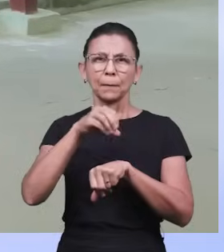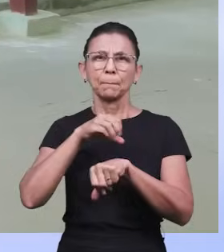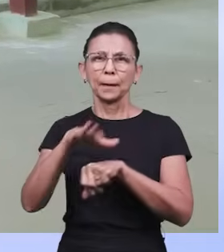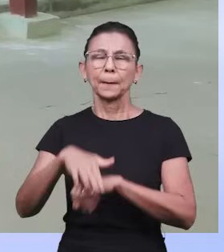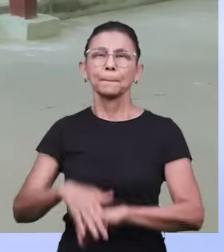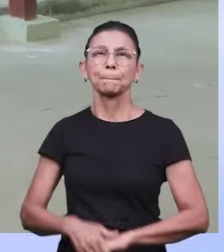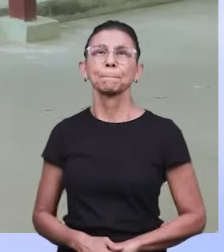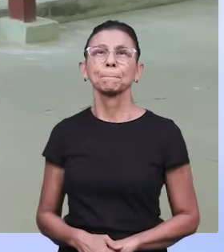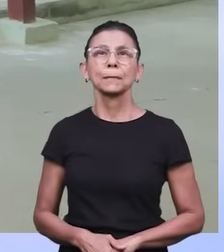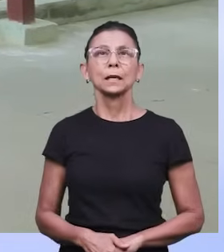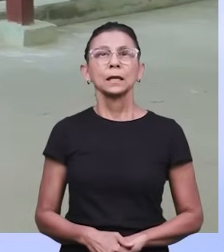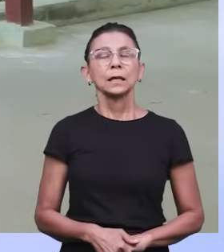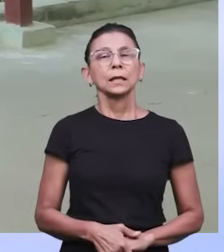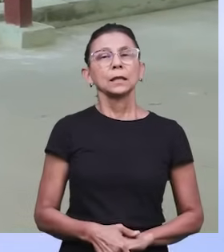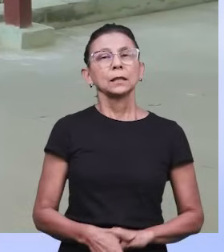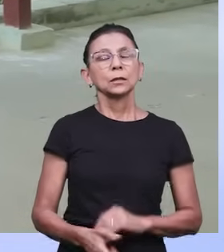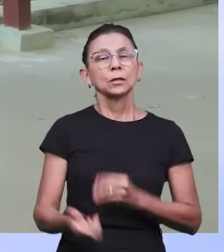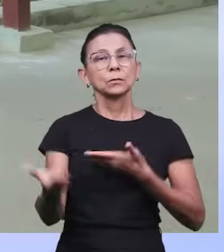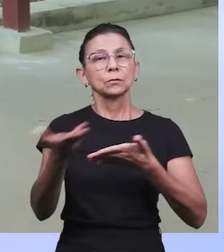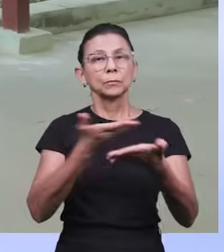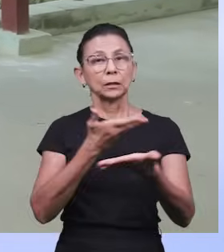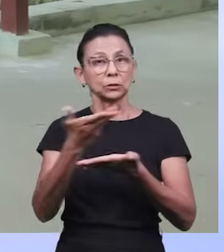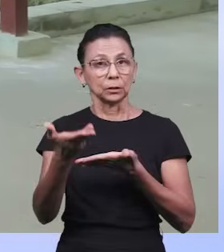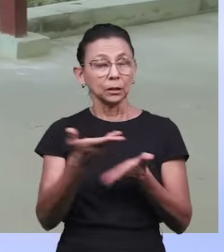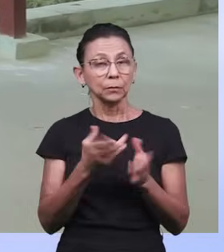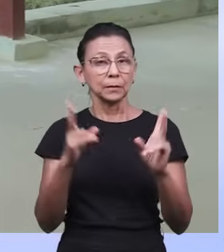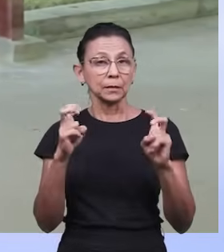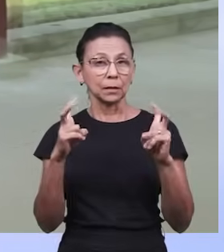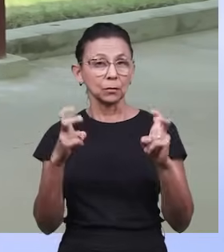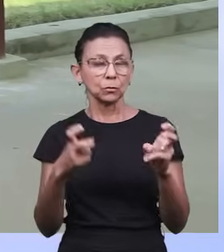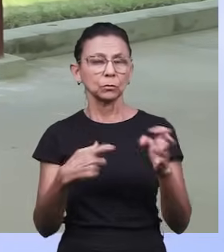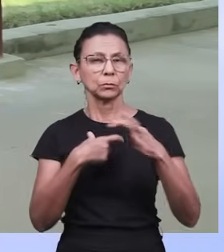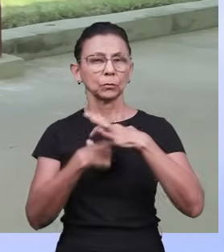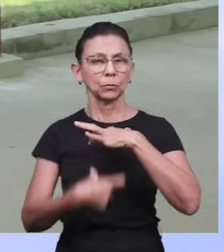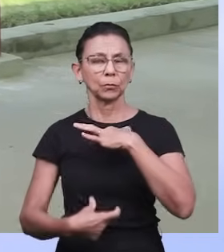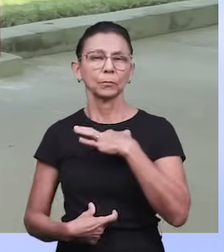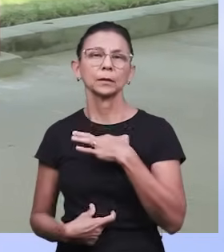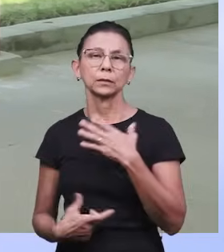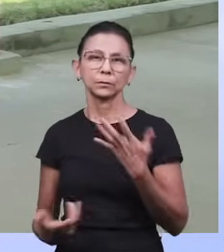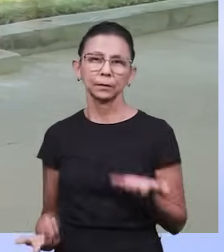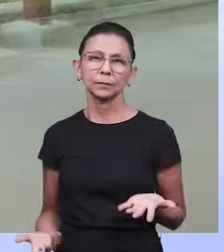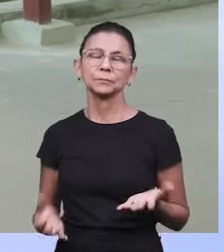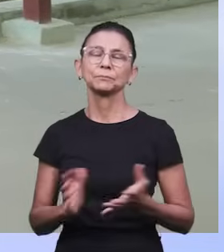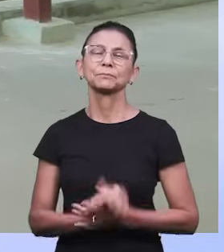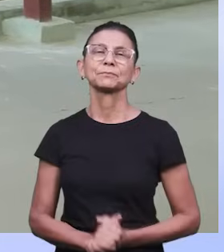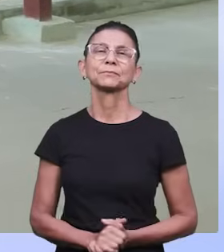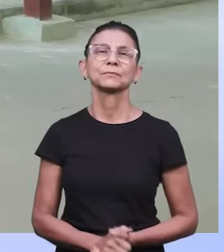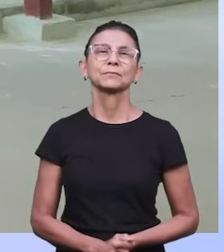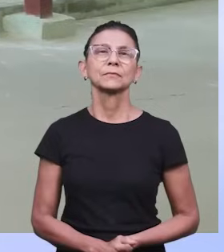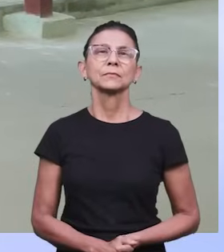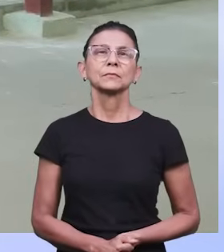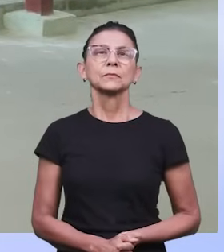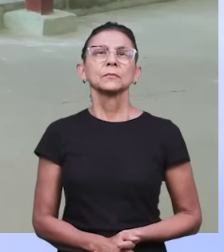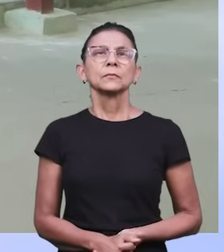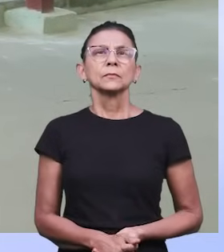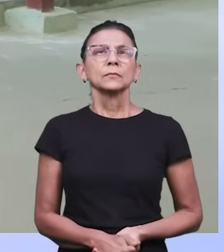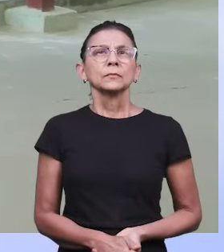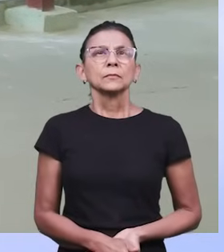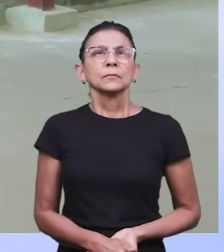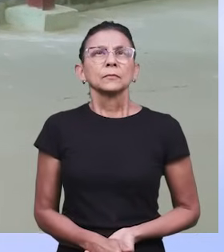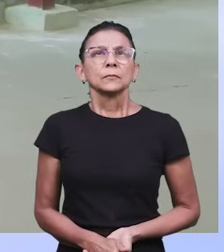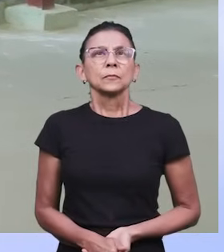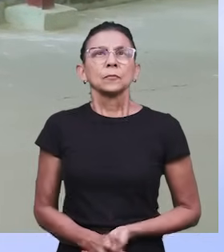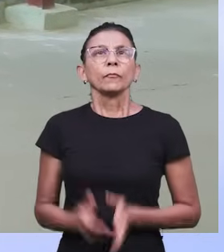para os obreiros, para que nós possamos entender o momento profético que nós estamos vivendo. Queremos que o nome do Senhor foi glorificado. Vamos estar encerrando essa edição